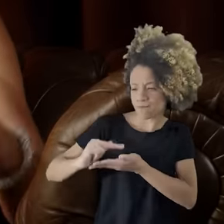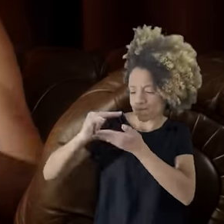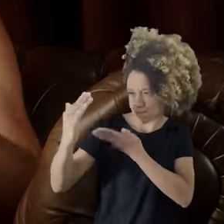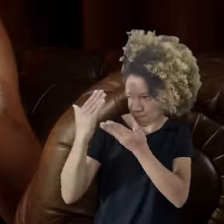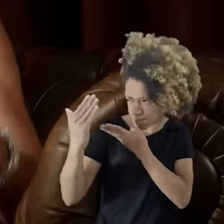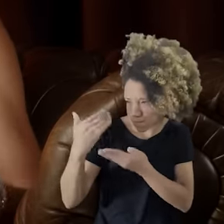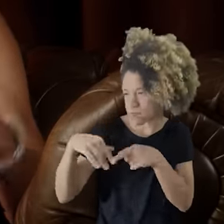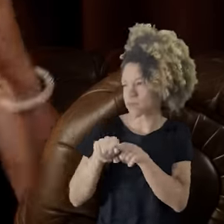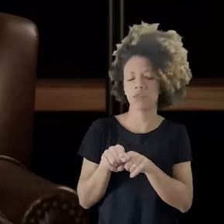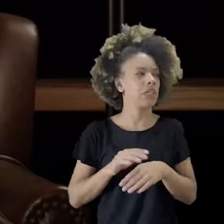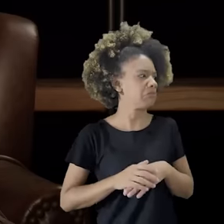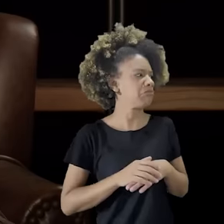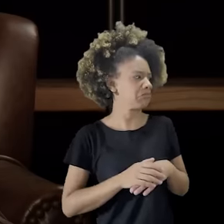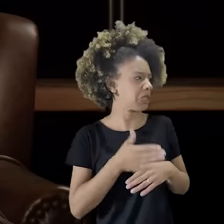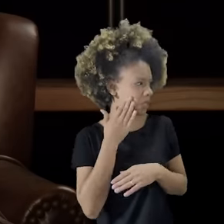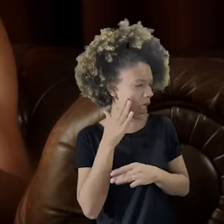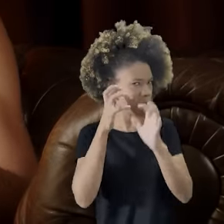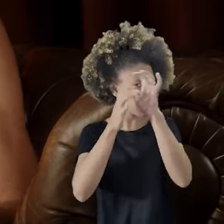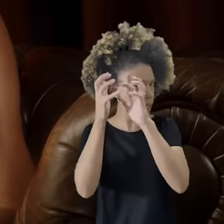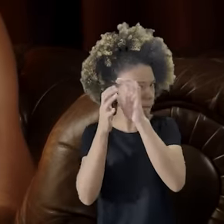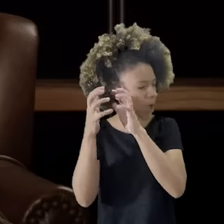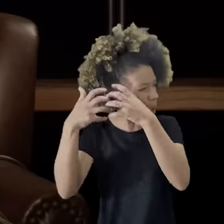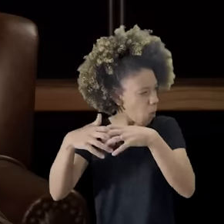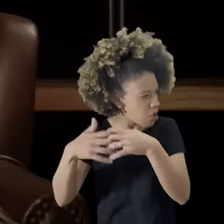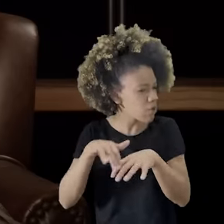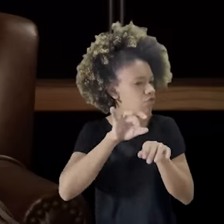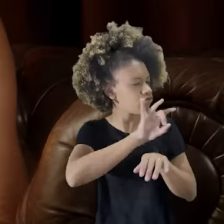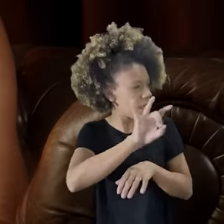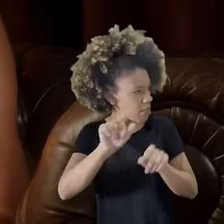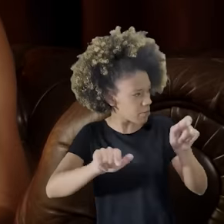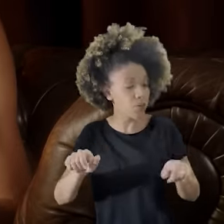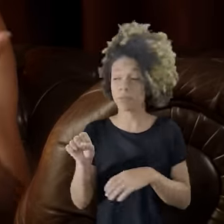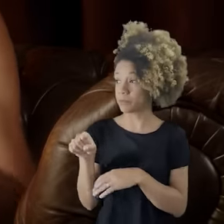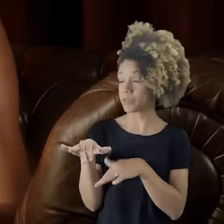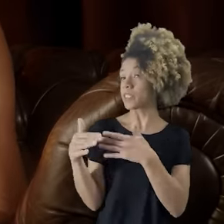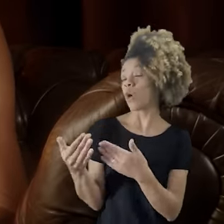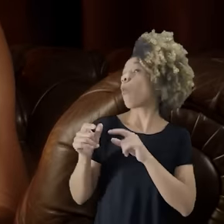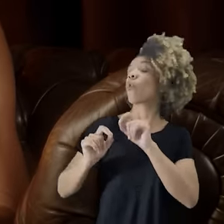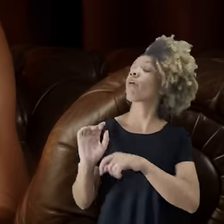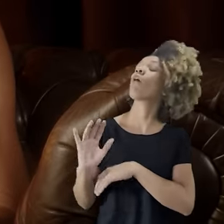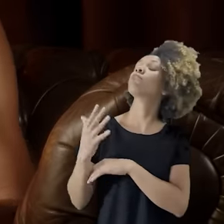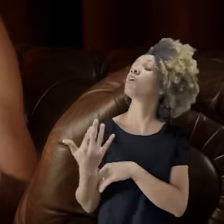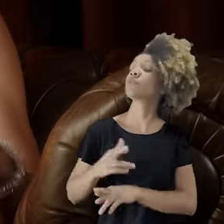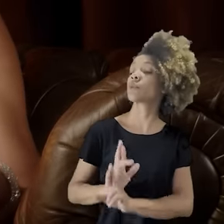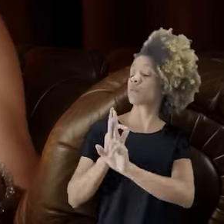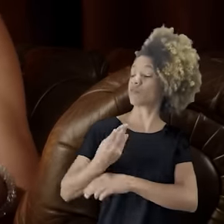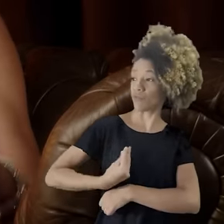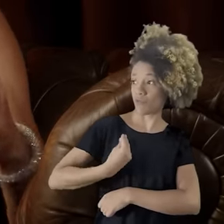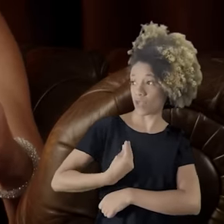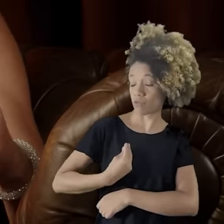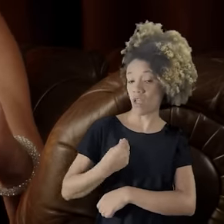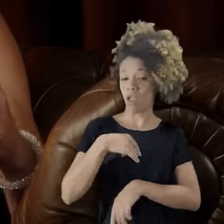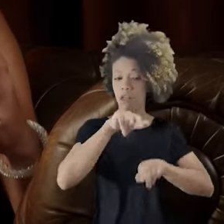psiquiatria é psicologia da cabeça da pessoa entende o que que tá por dentro da casa dele isso E aí o que que acontece com a expectativa de